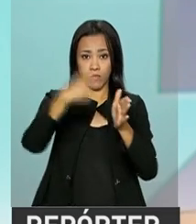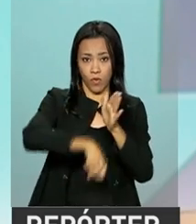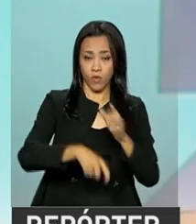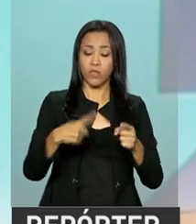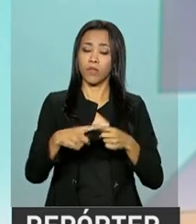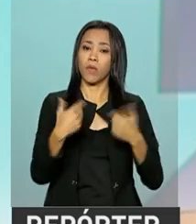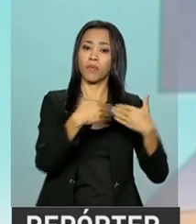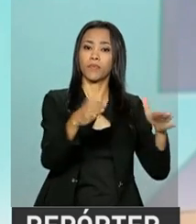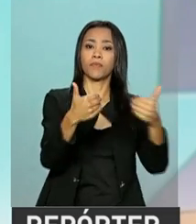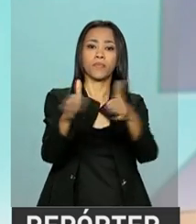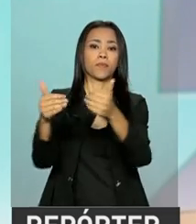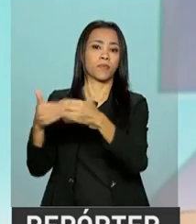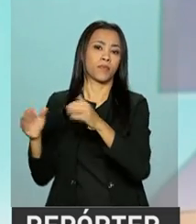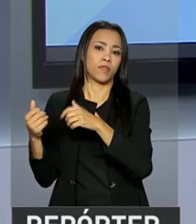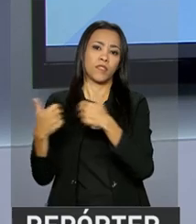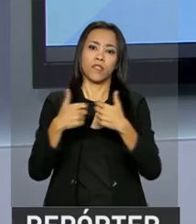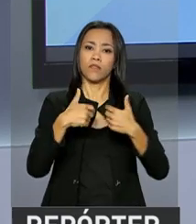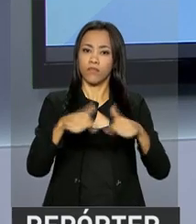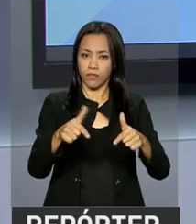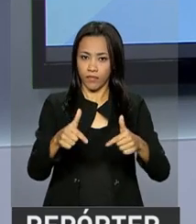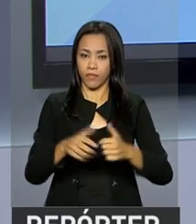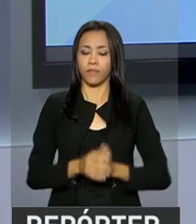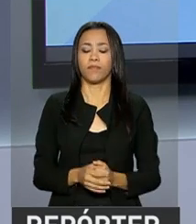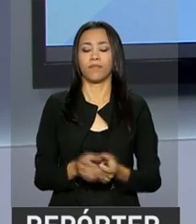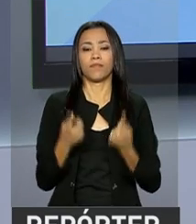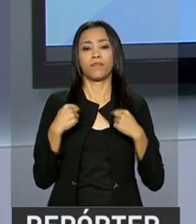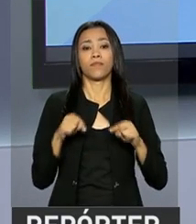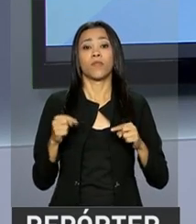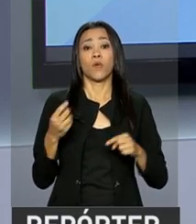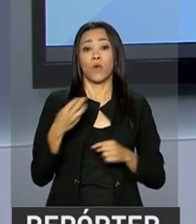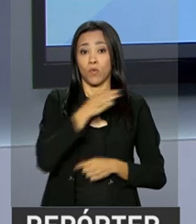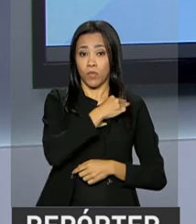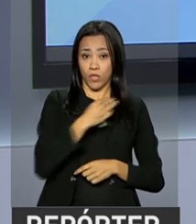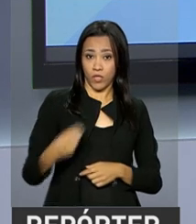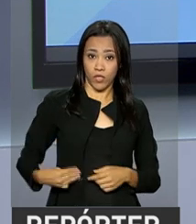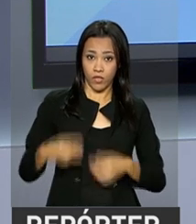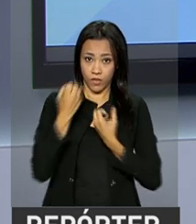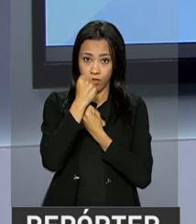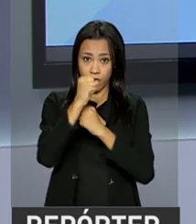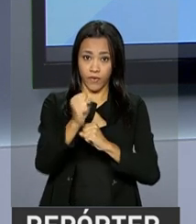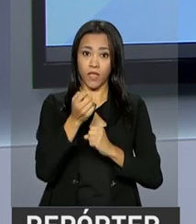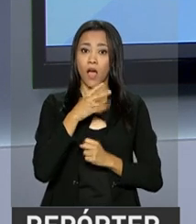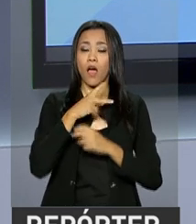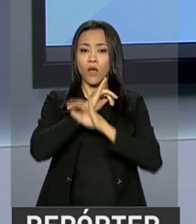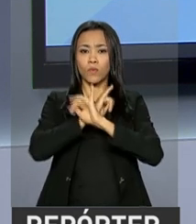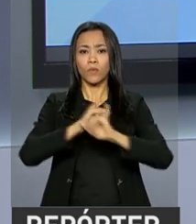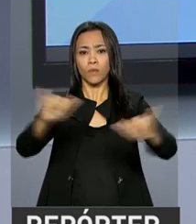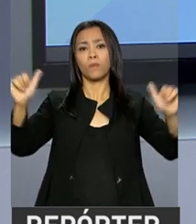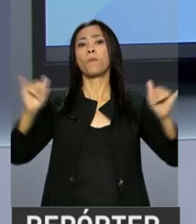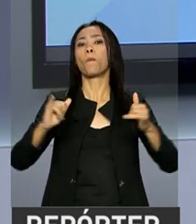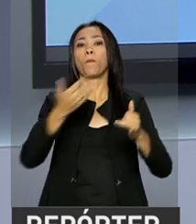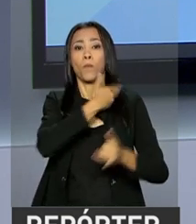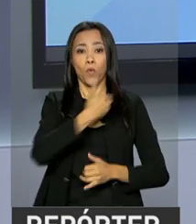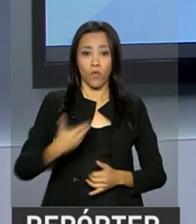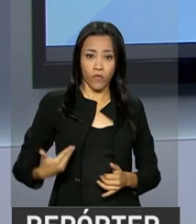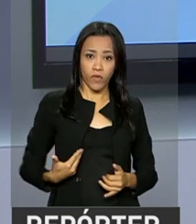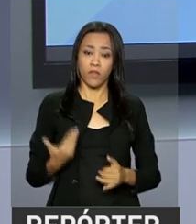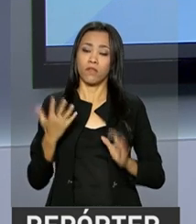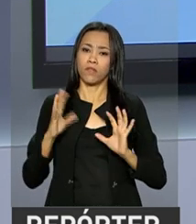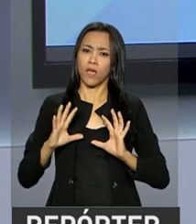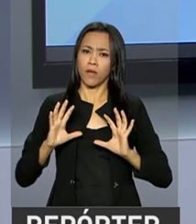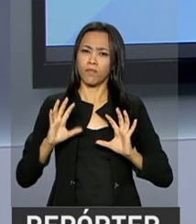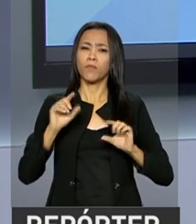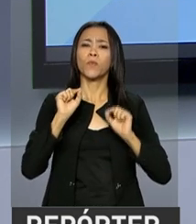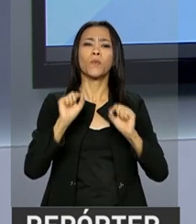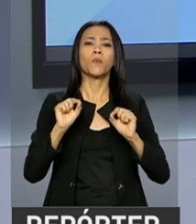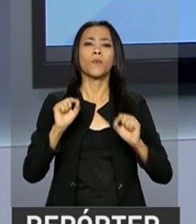empregos diretos e indiretos o ministro da Defesa anunciou ainda que o Governo está retomando o projeto do